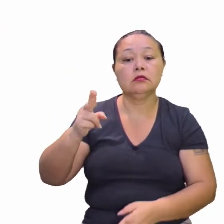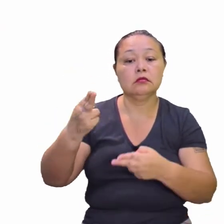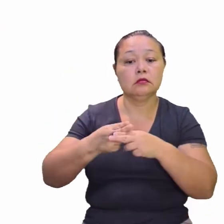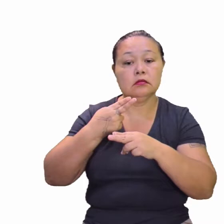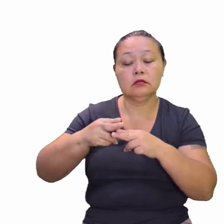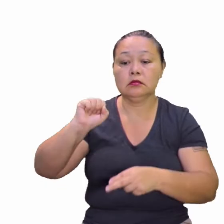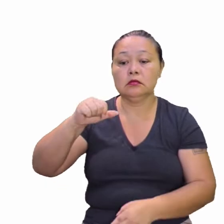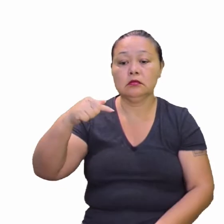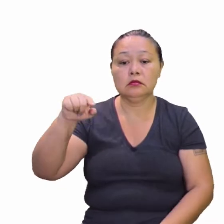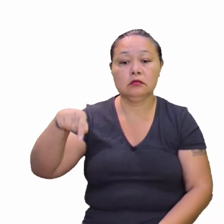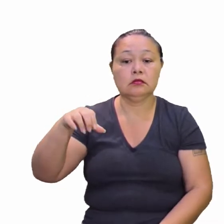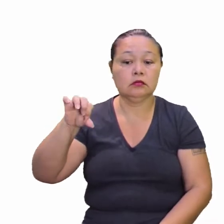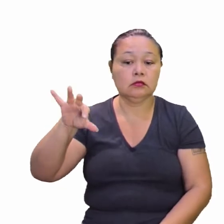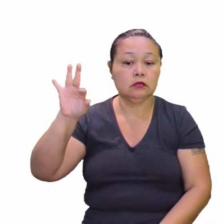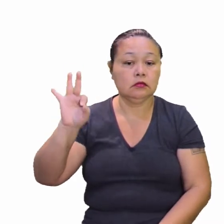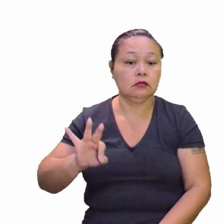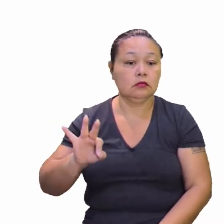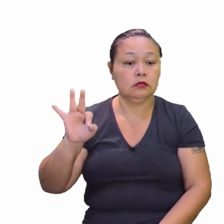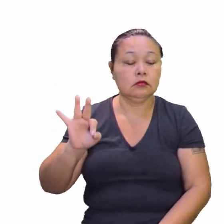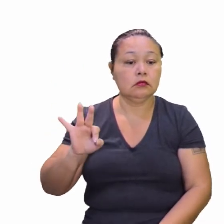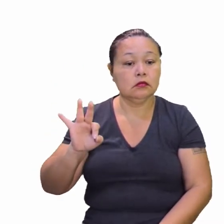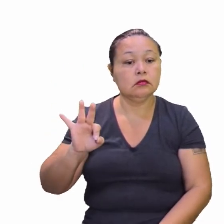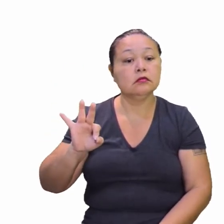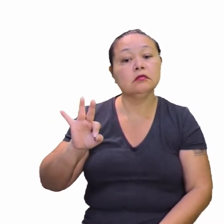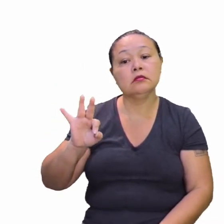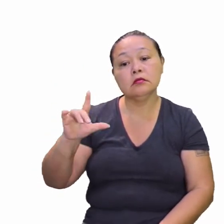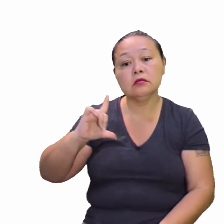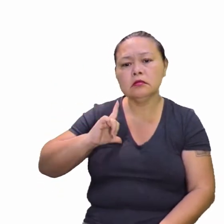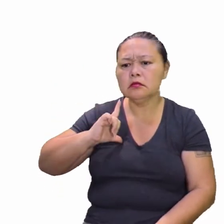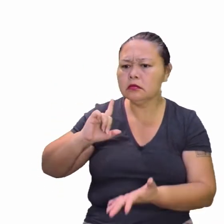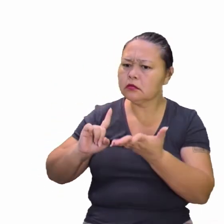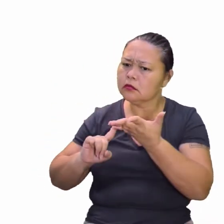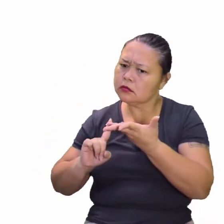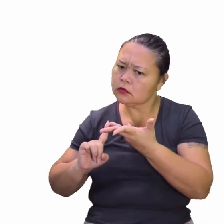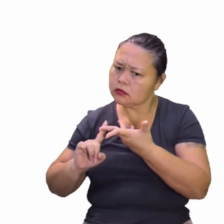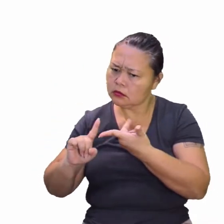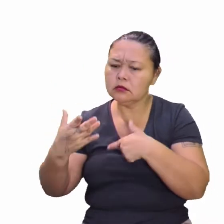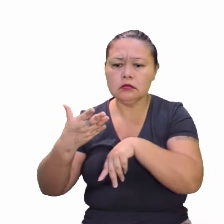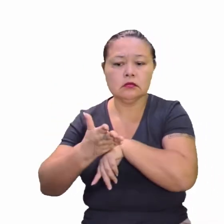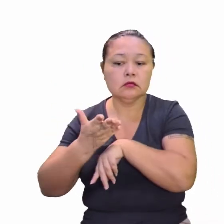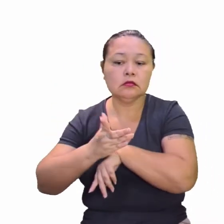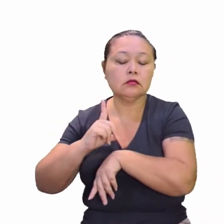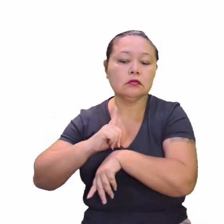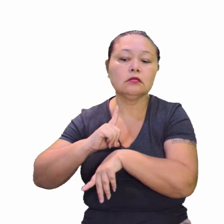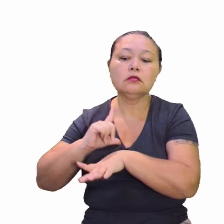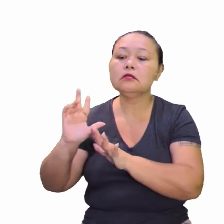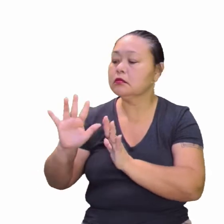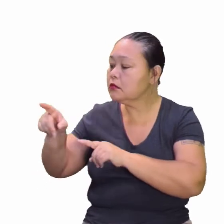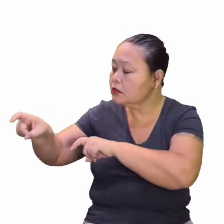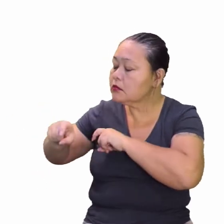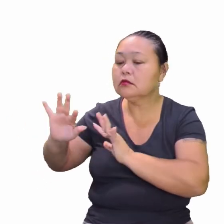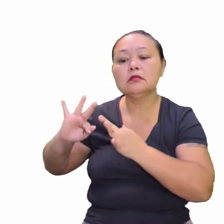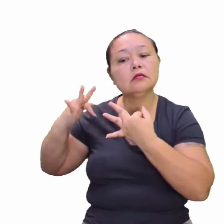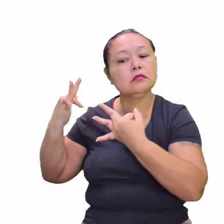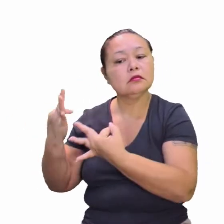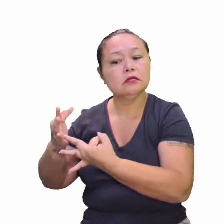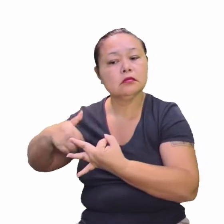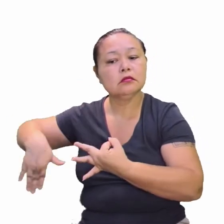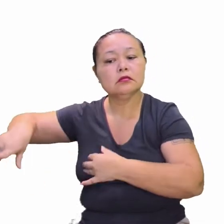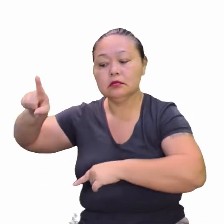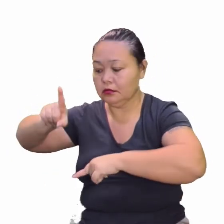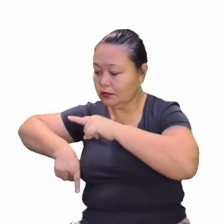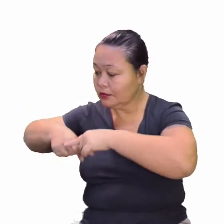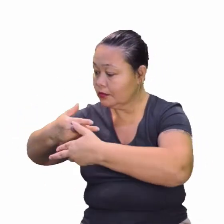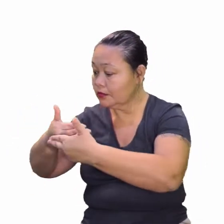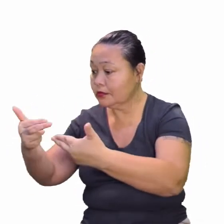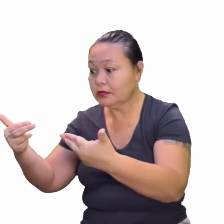O cacau, com 87,9%. Então, a gente tem uma grande participação da agricultura familiar nesses